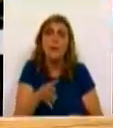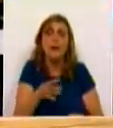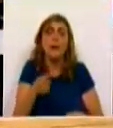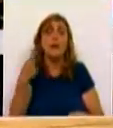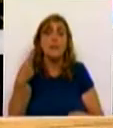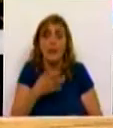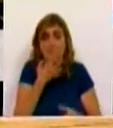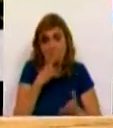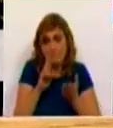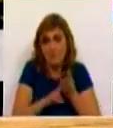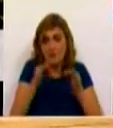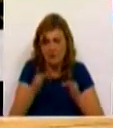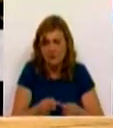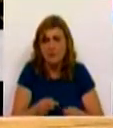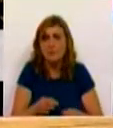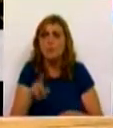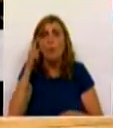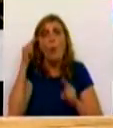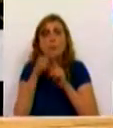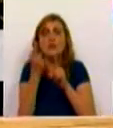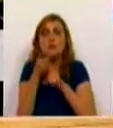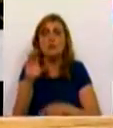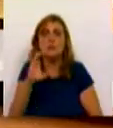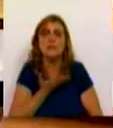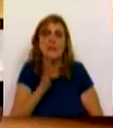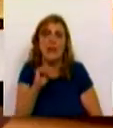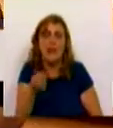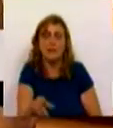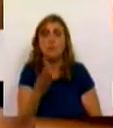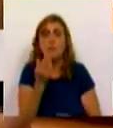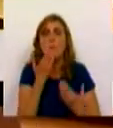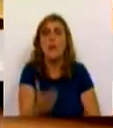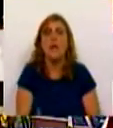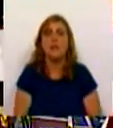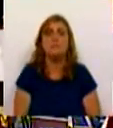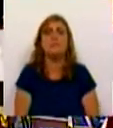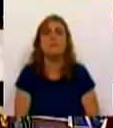aquilo que está verdadeiramente por trás da intenção do CDS. Muito obrigada.